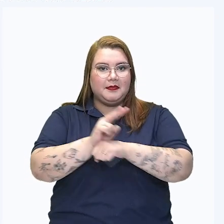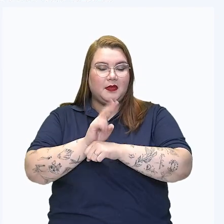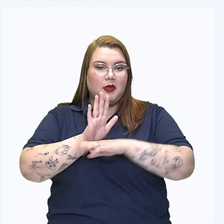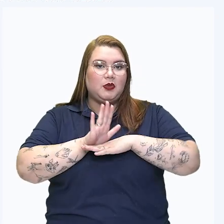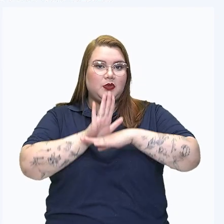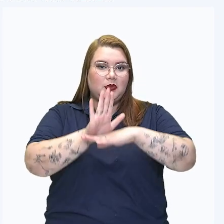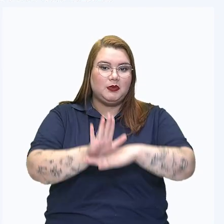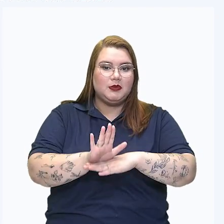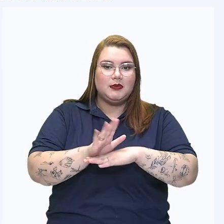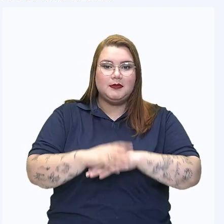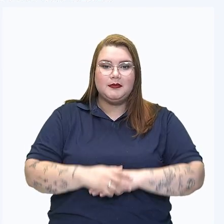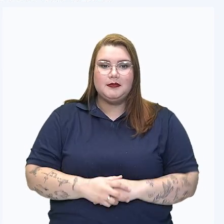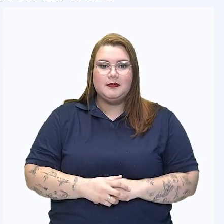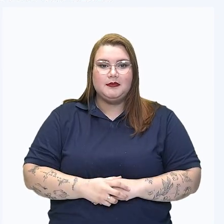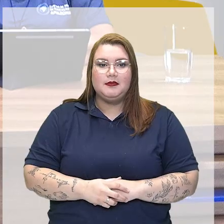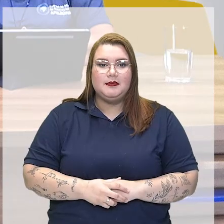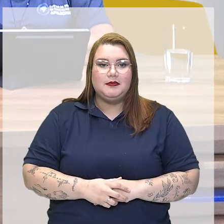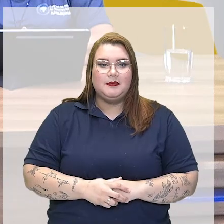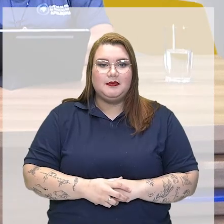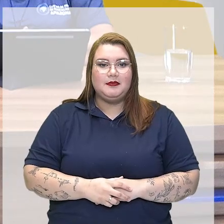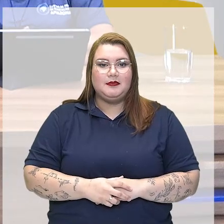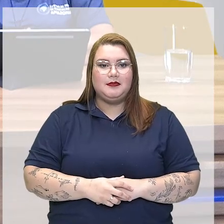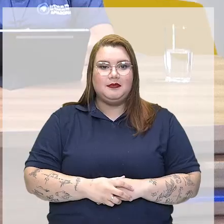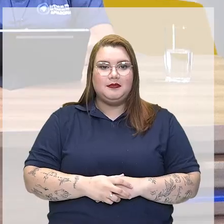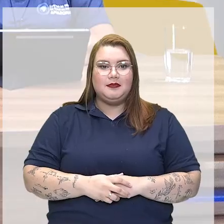com vocês.